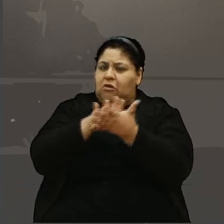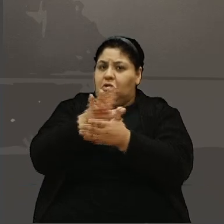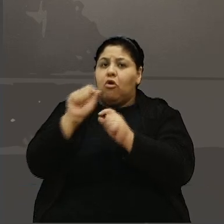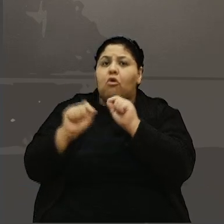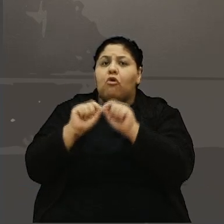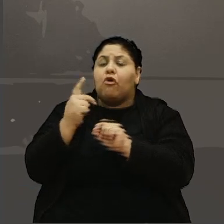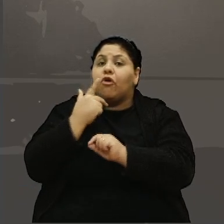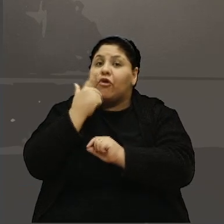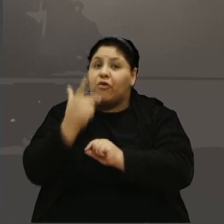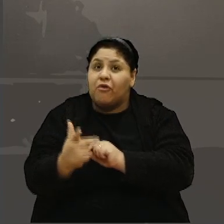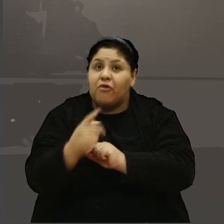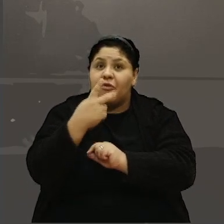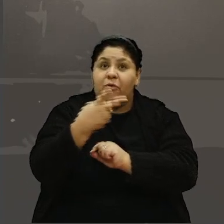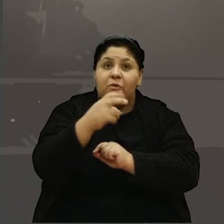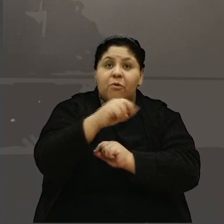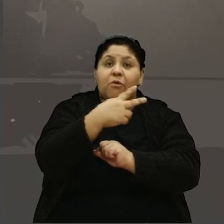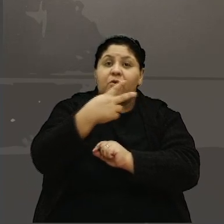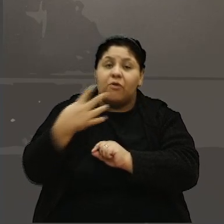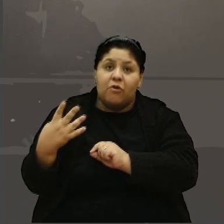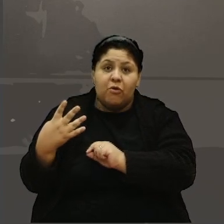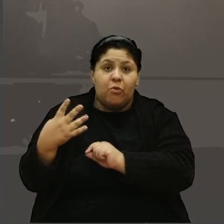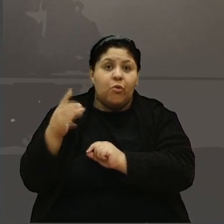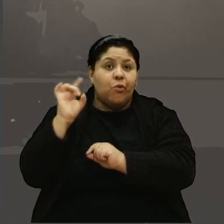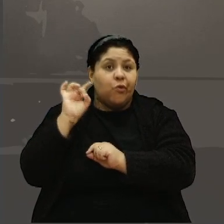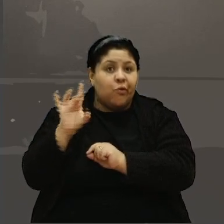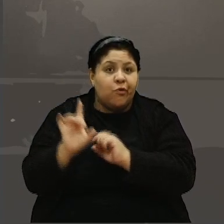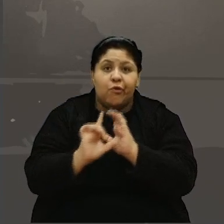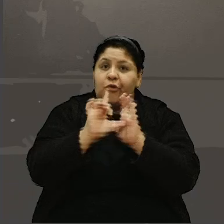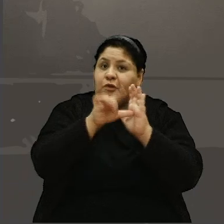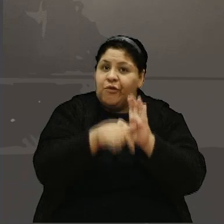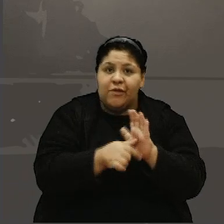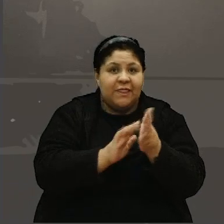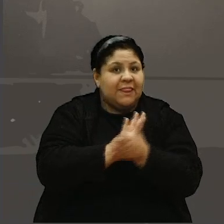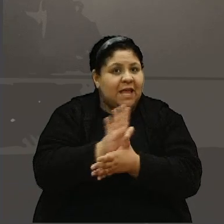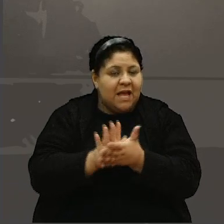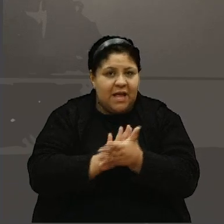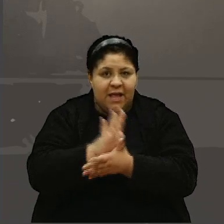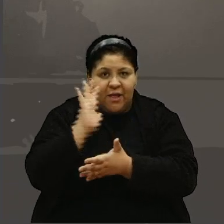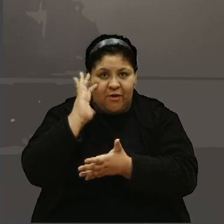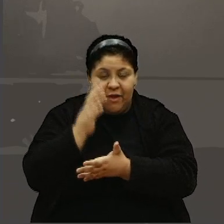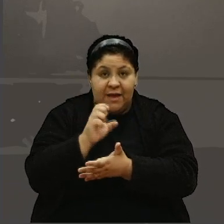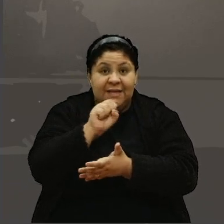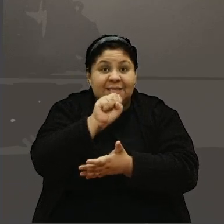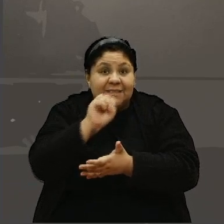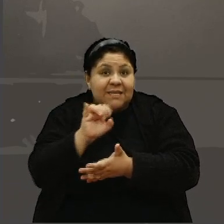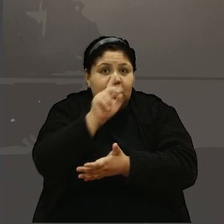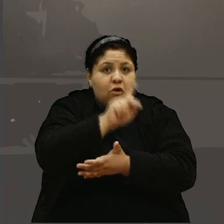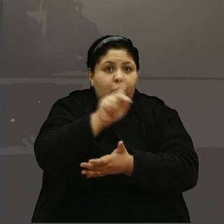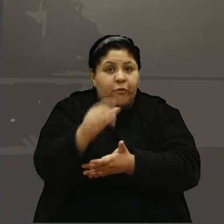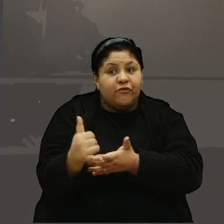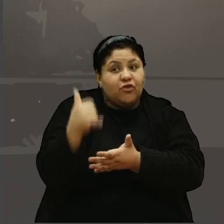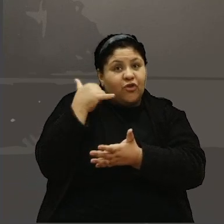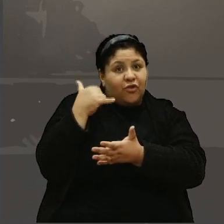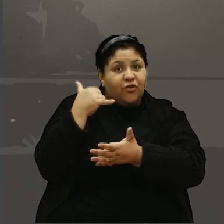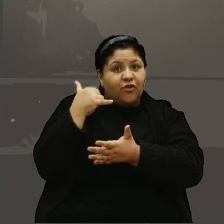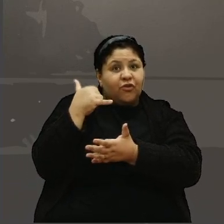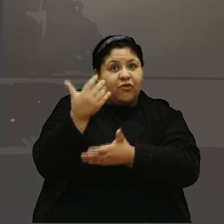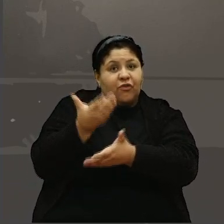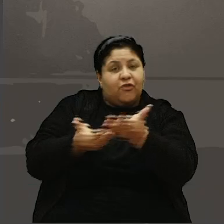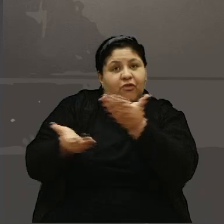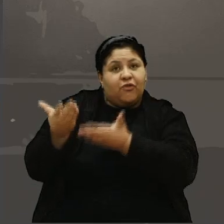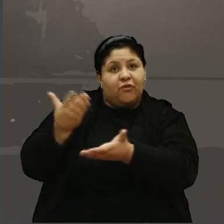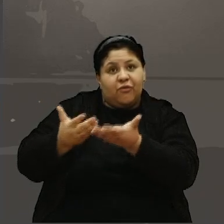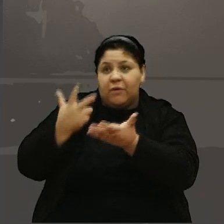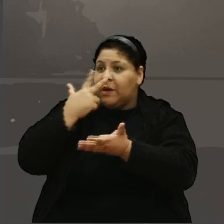foi falado foi em 2024 apenas e depois disso nada. Se um professor nos ligar aqui, é um atendimento